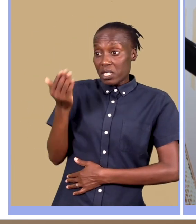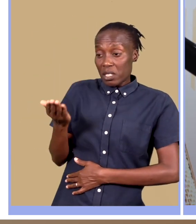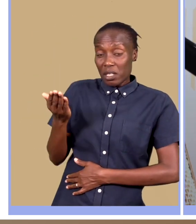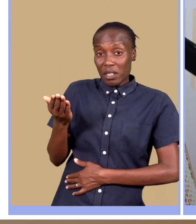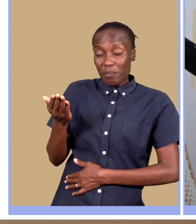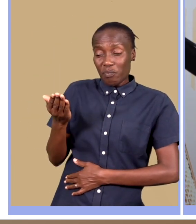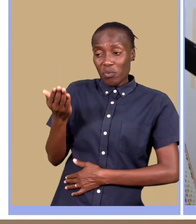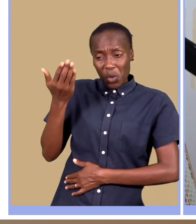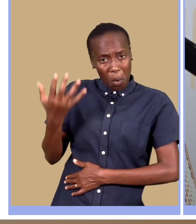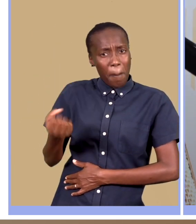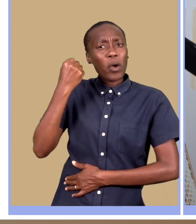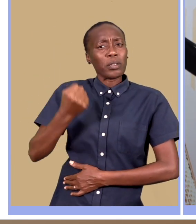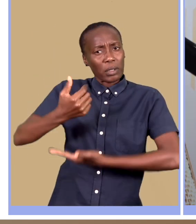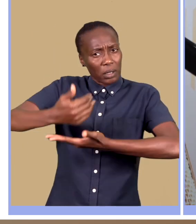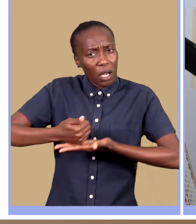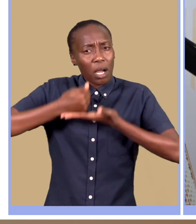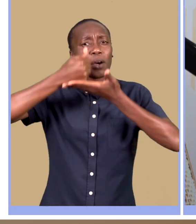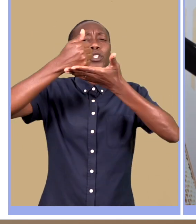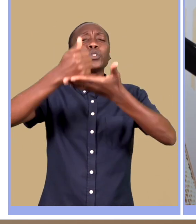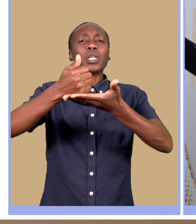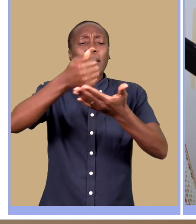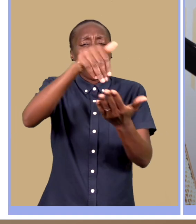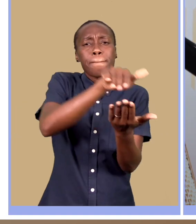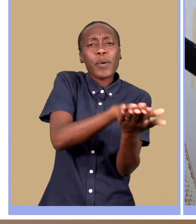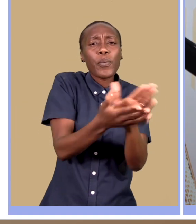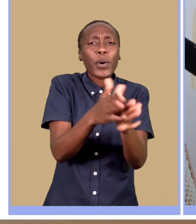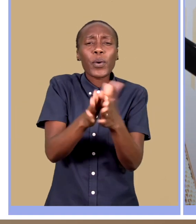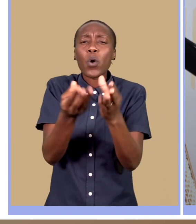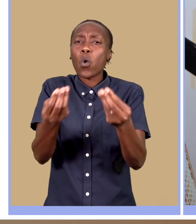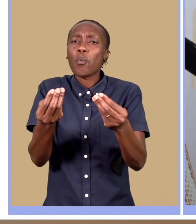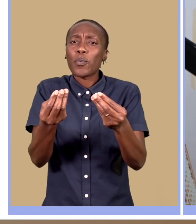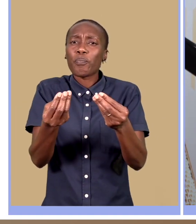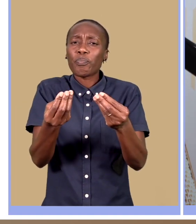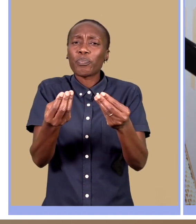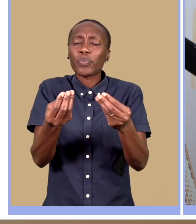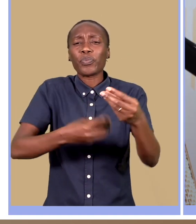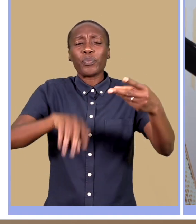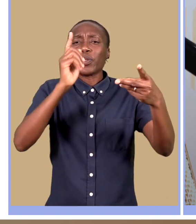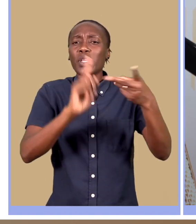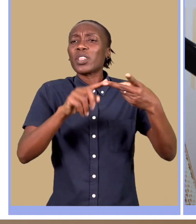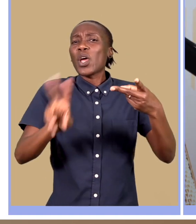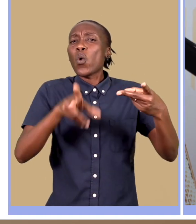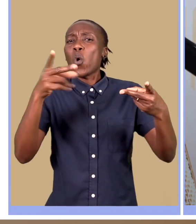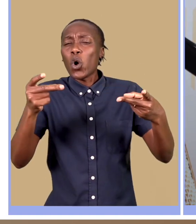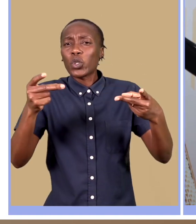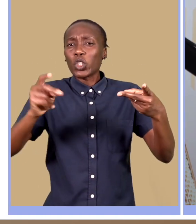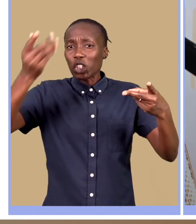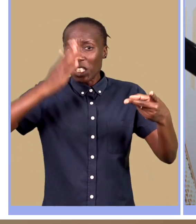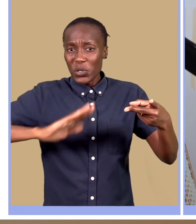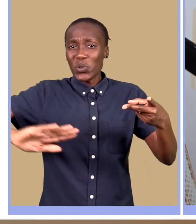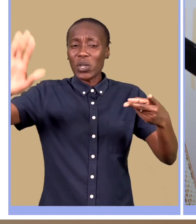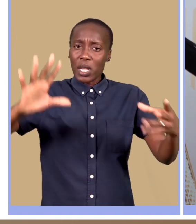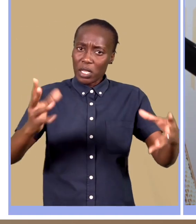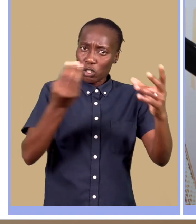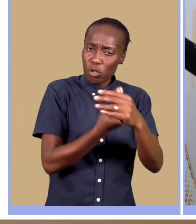mão em termos de elaboração do conhecimento. Mas depois é preciso ter outros atores, nacionais ou